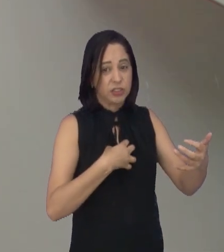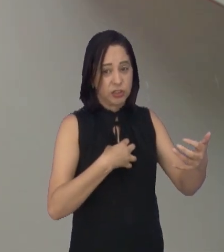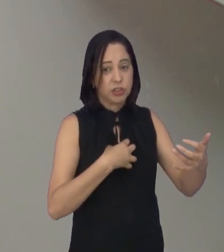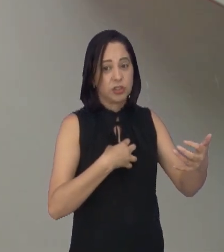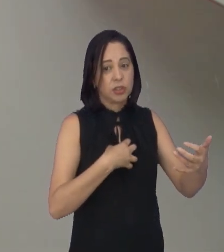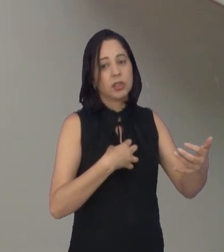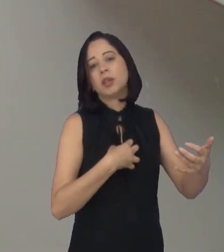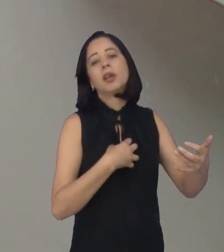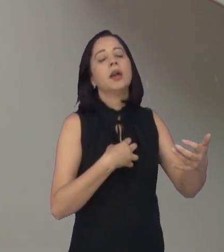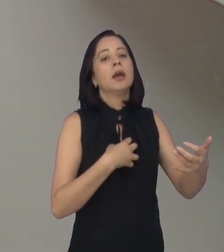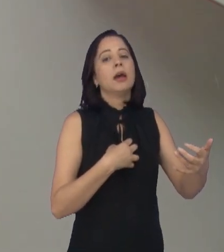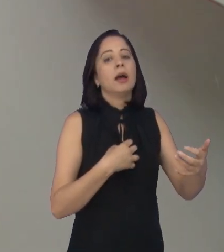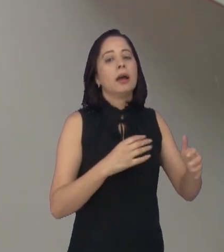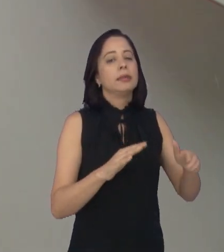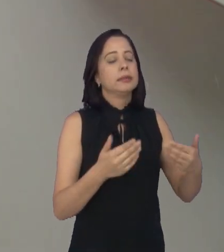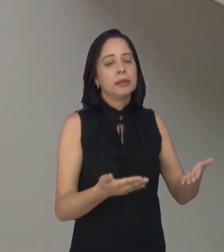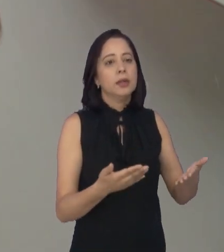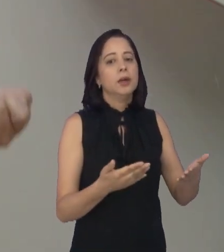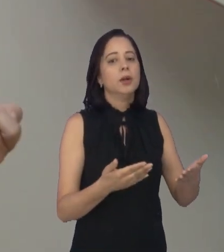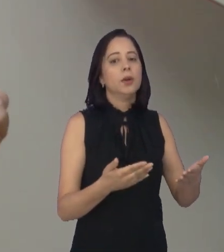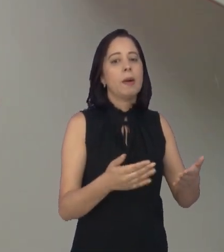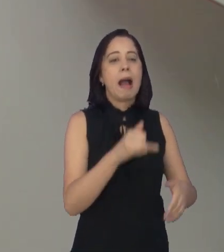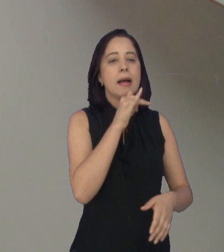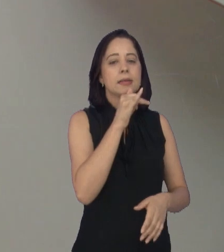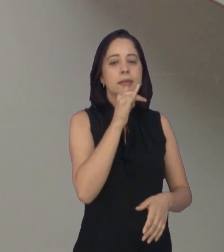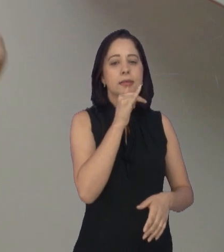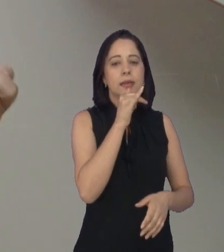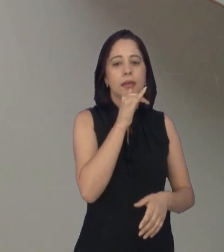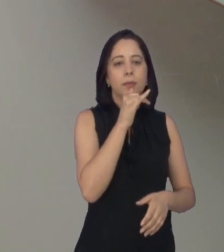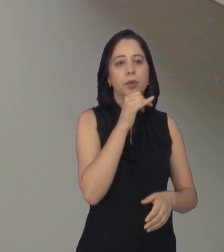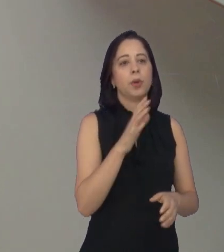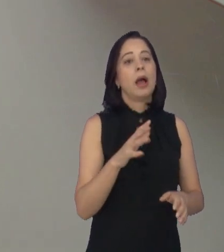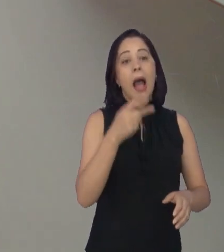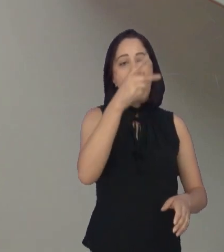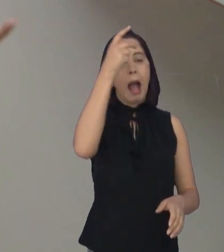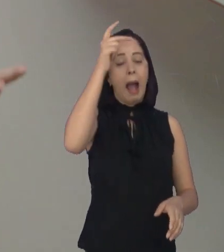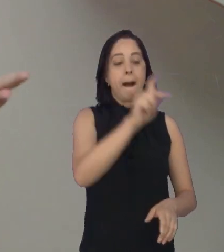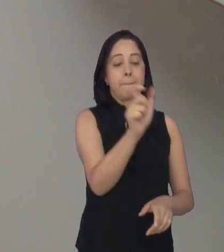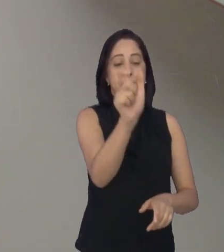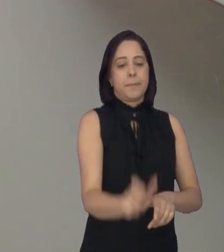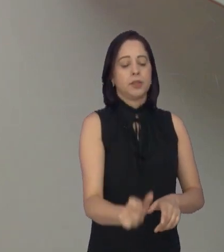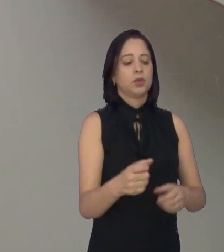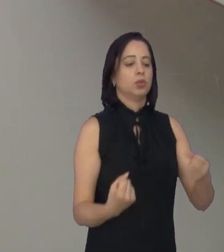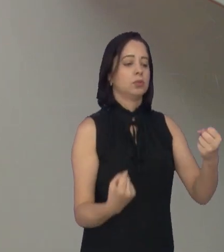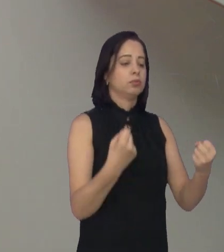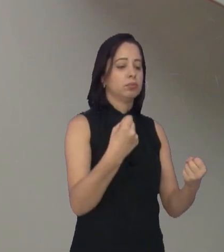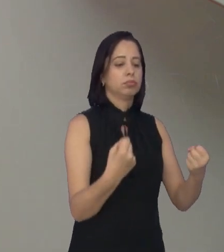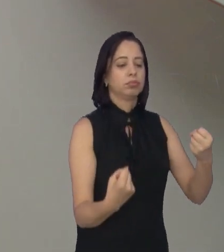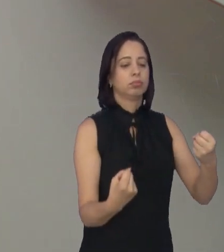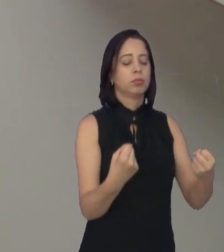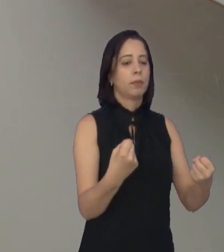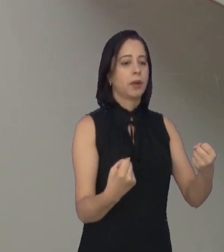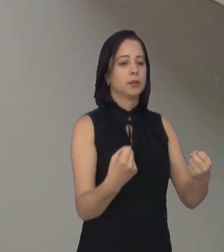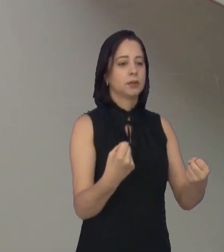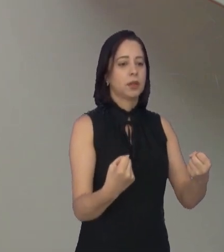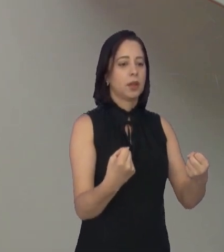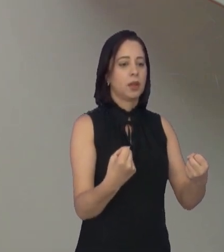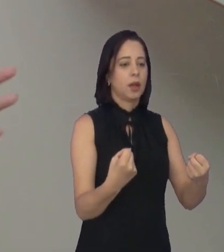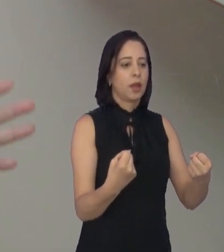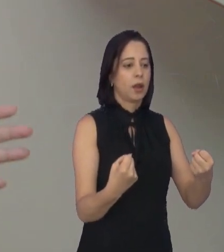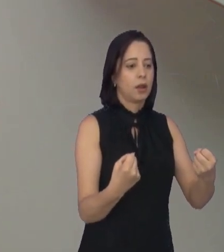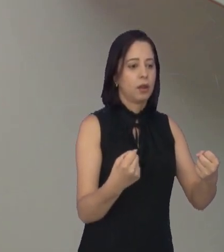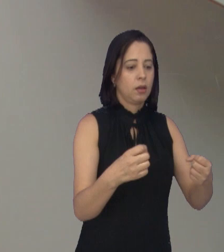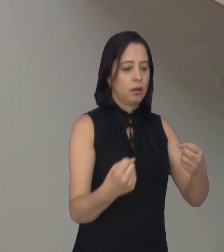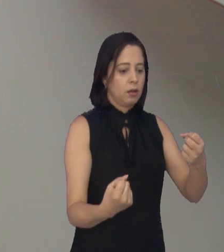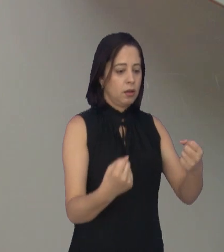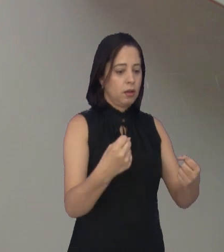desse medo. Então a pessoa, de repente, pegou o carro ou está prestes a sair de casa. Como ela pode identificar que